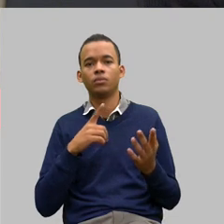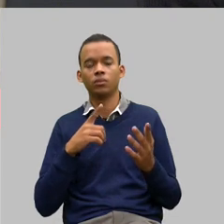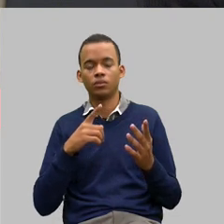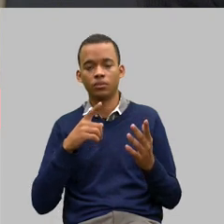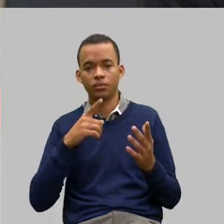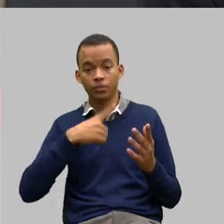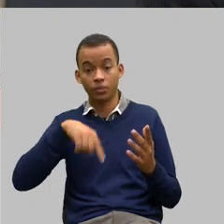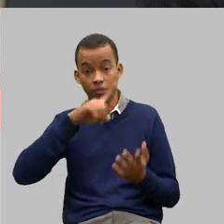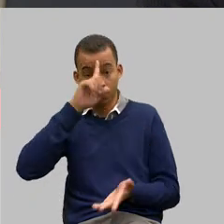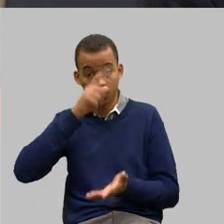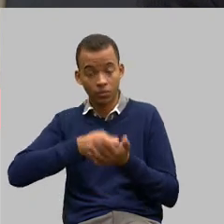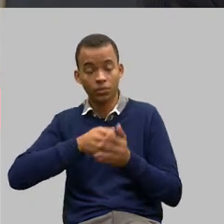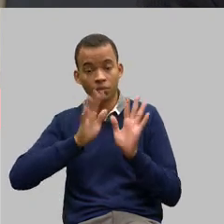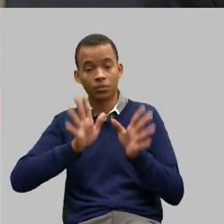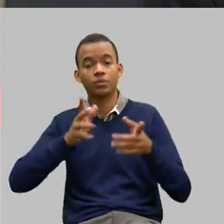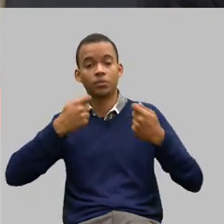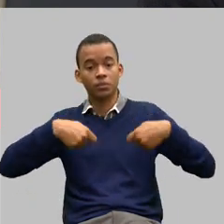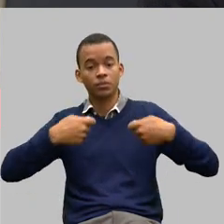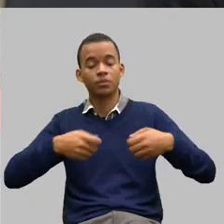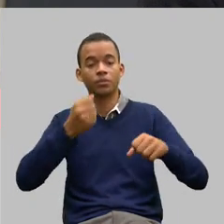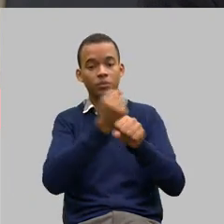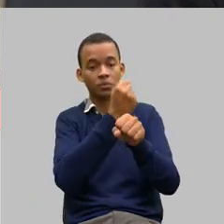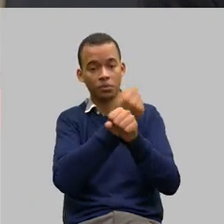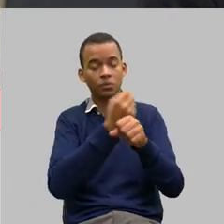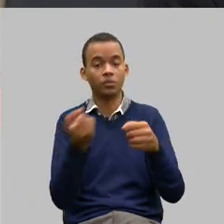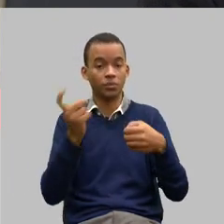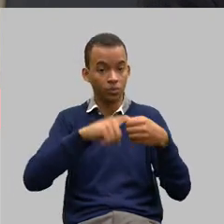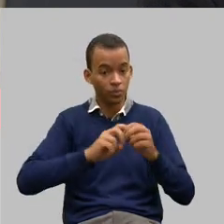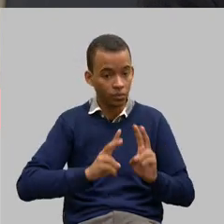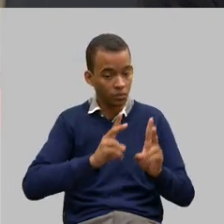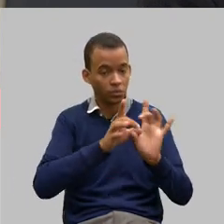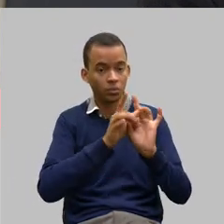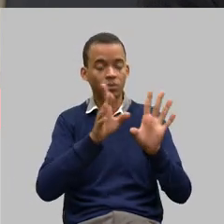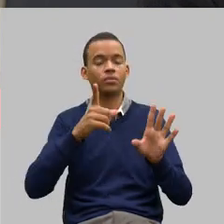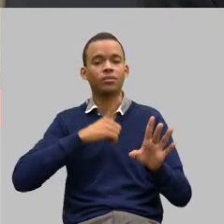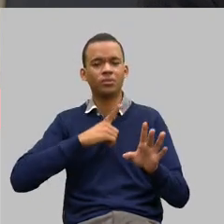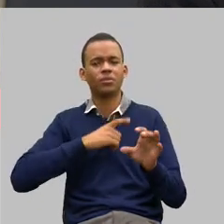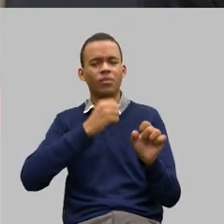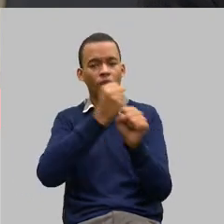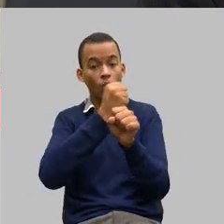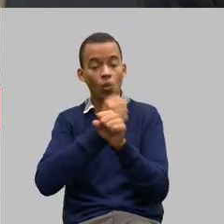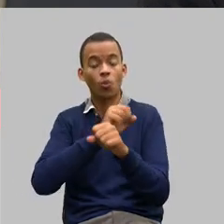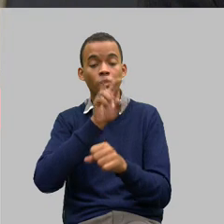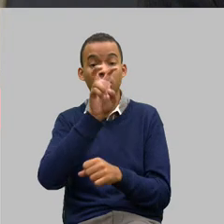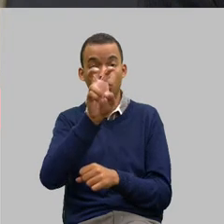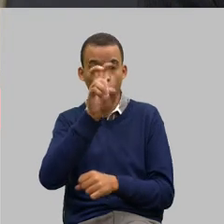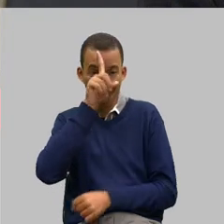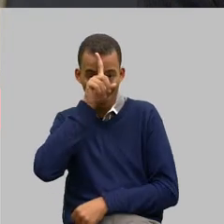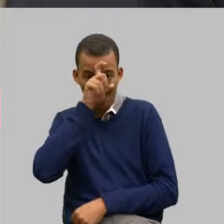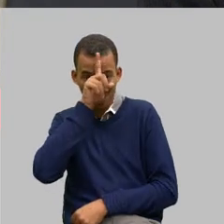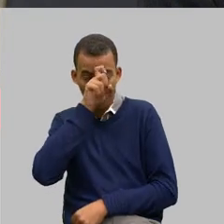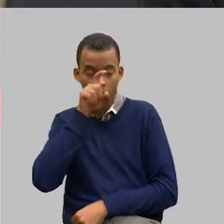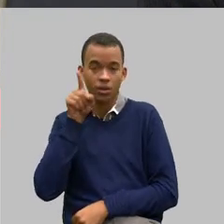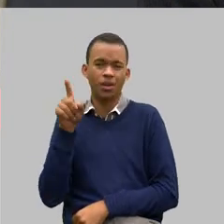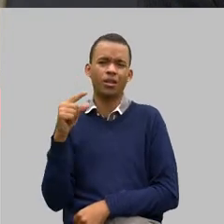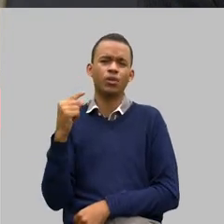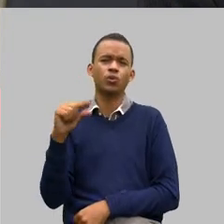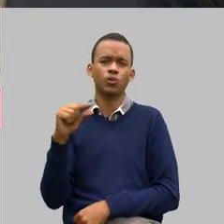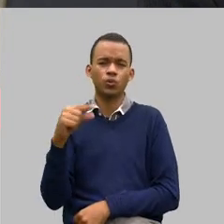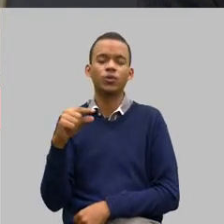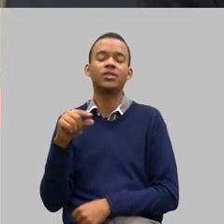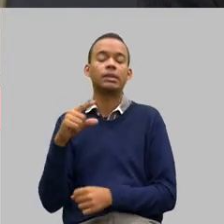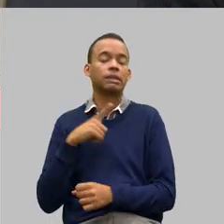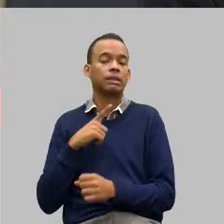retomasse as obras e estamos aí a todo vapor né Com obras aí em cinco hospitais regionais teof Flot nossa obra mais